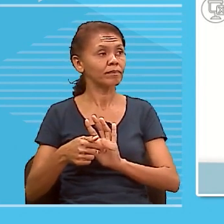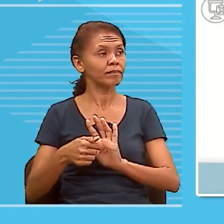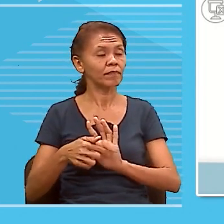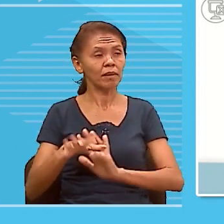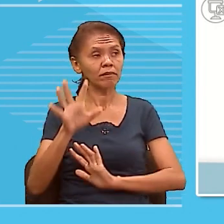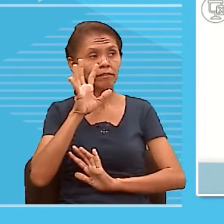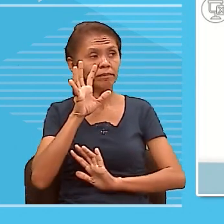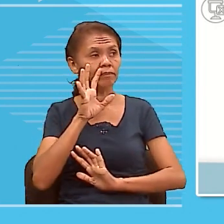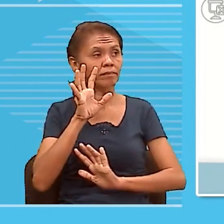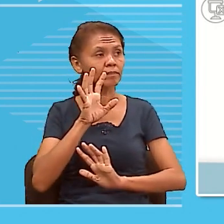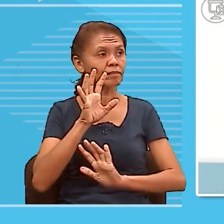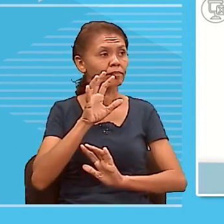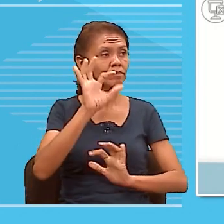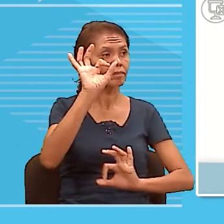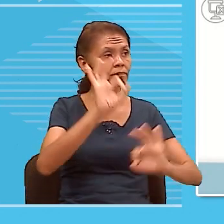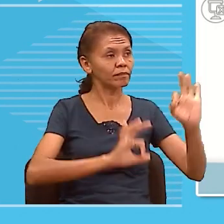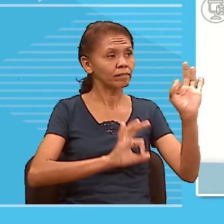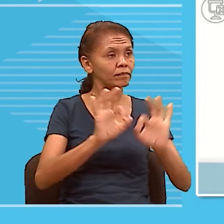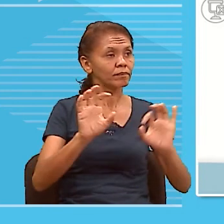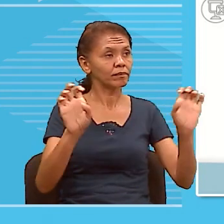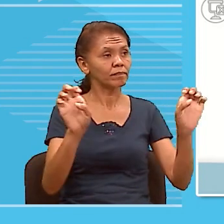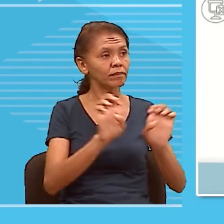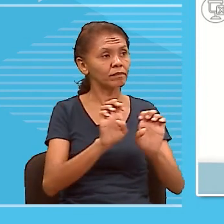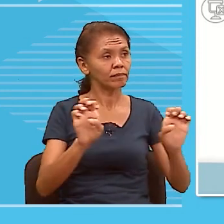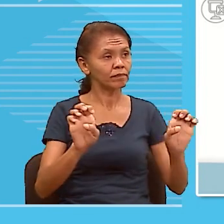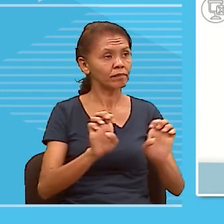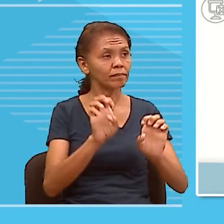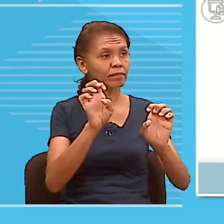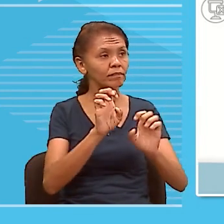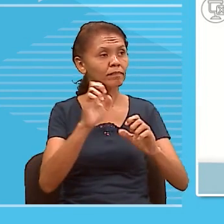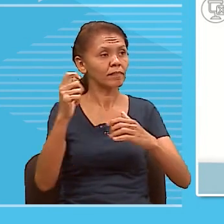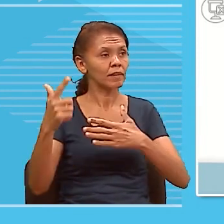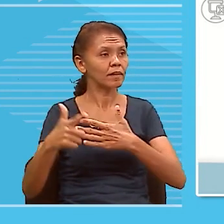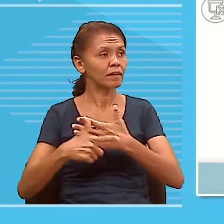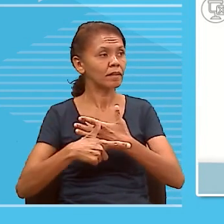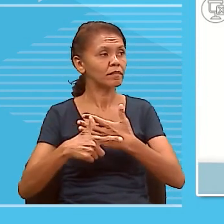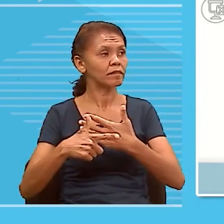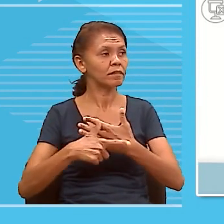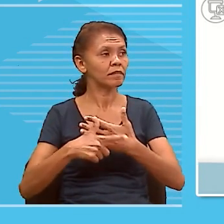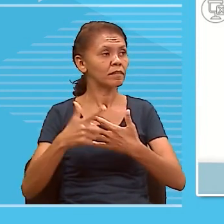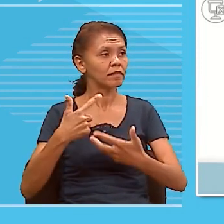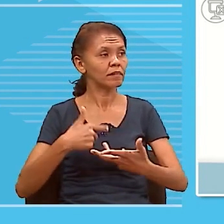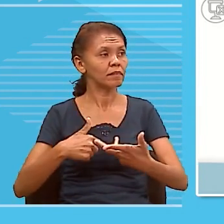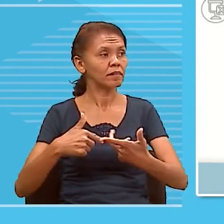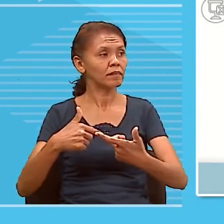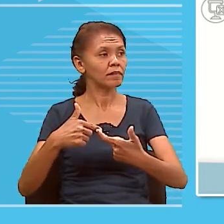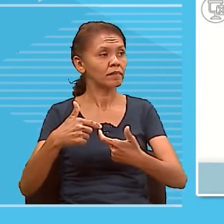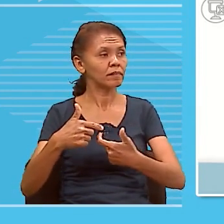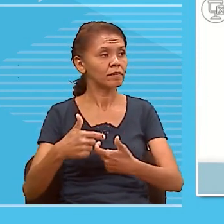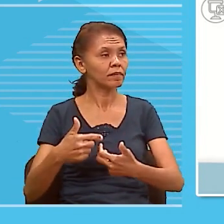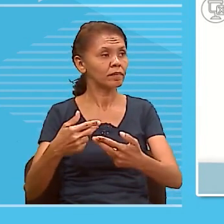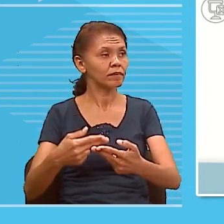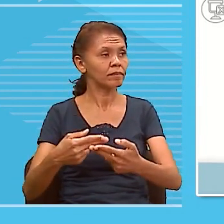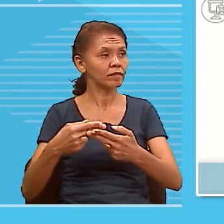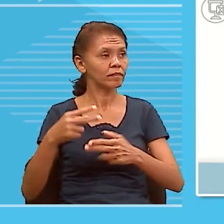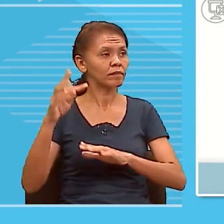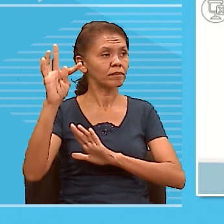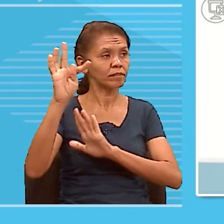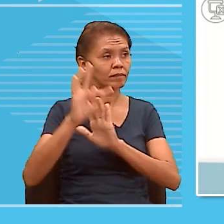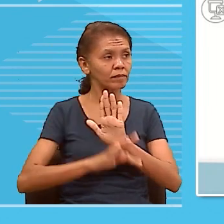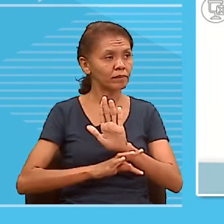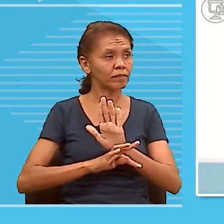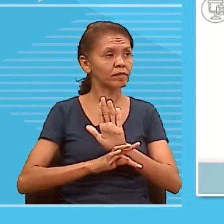observando aspectos da organização estruturação e funcionalidade dos elementos que